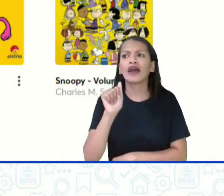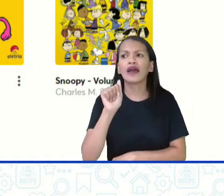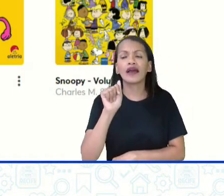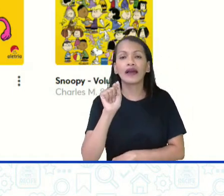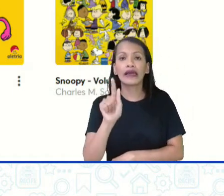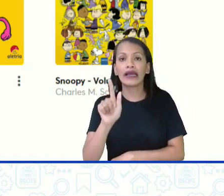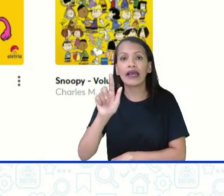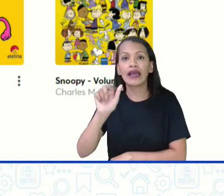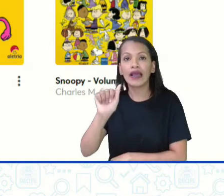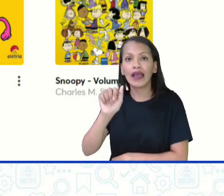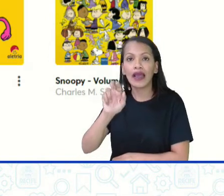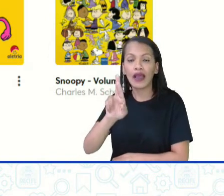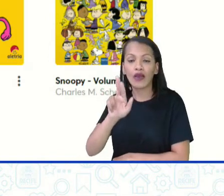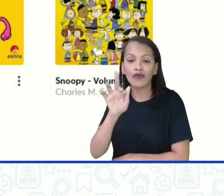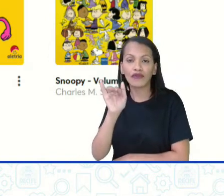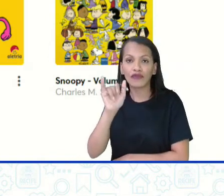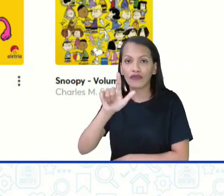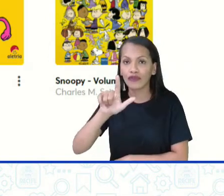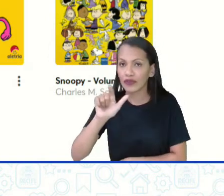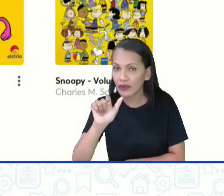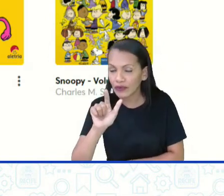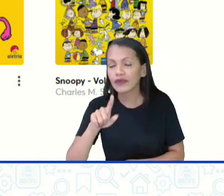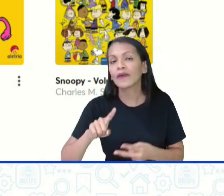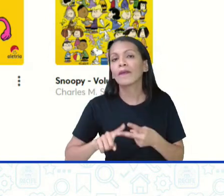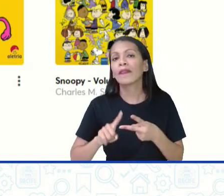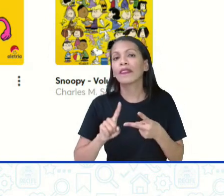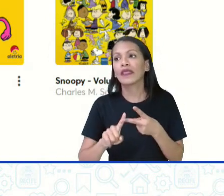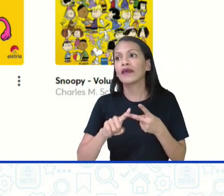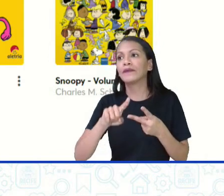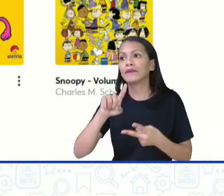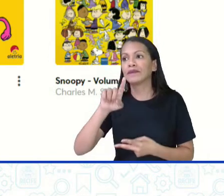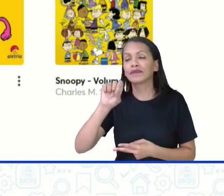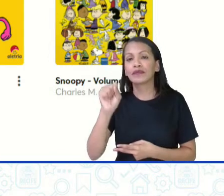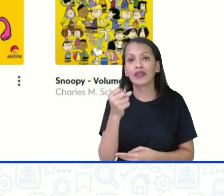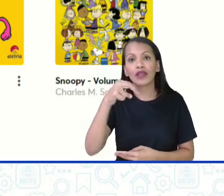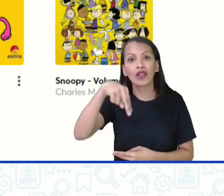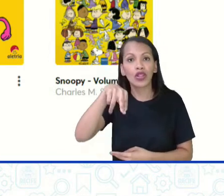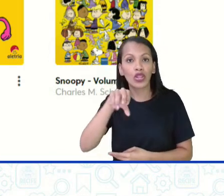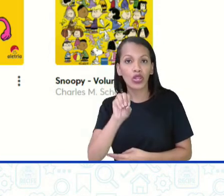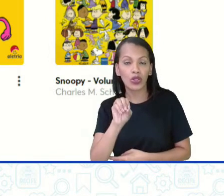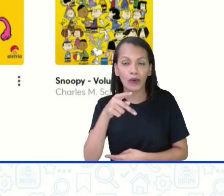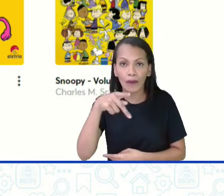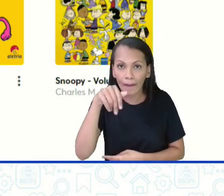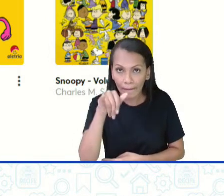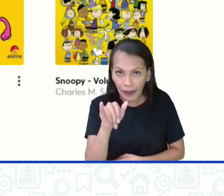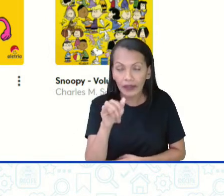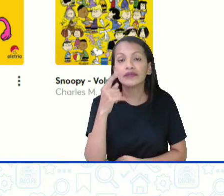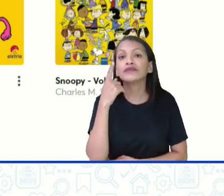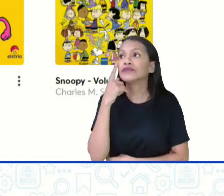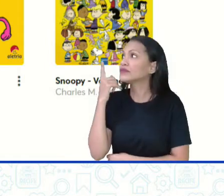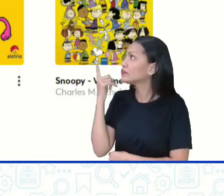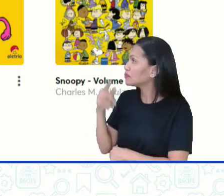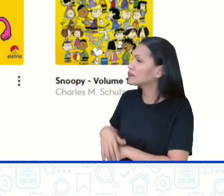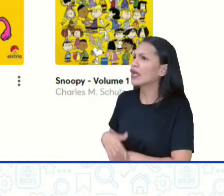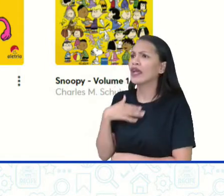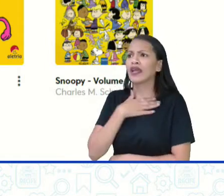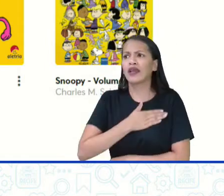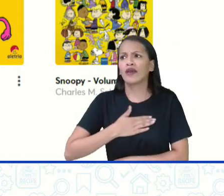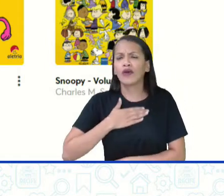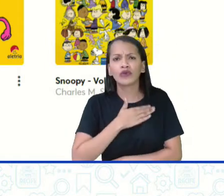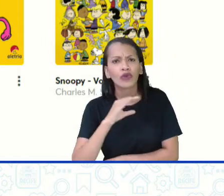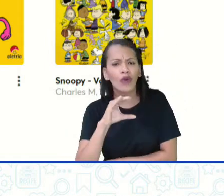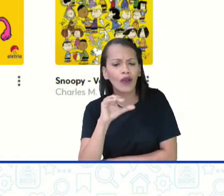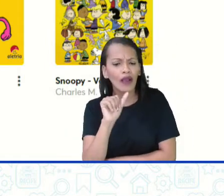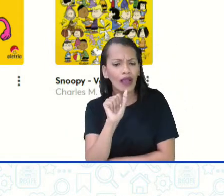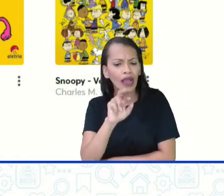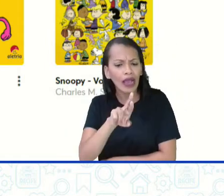e ela gostou muito da capa da tirinha de Carol, de Laerte. E ela